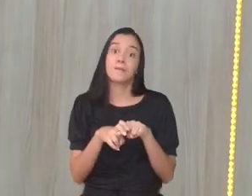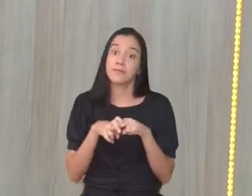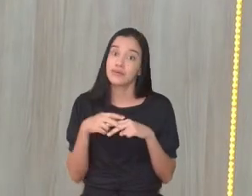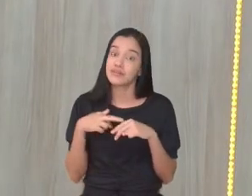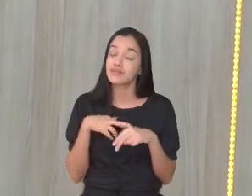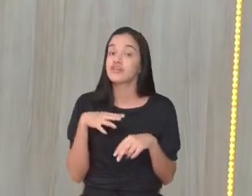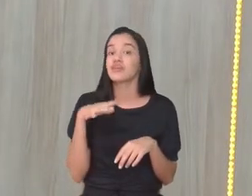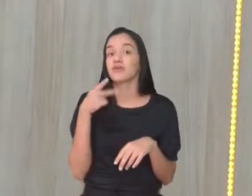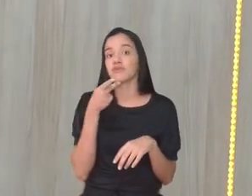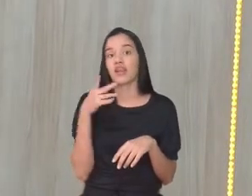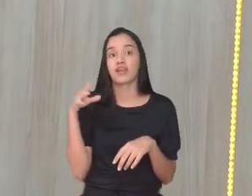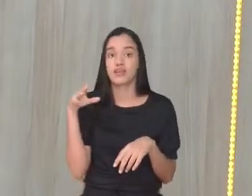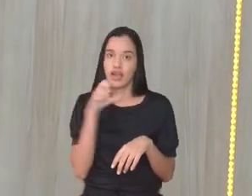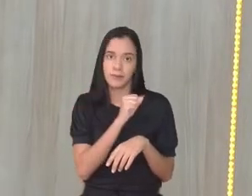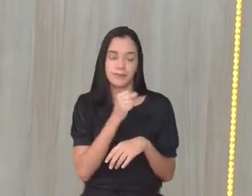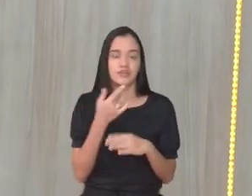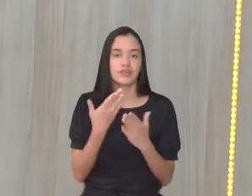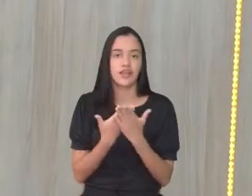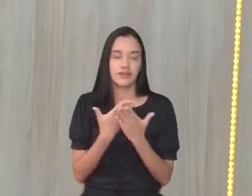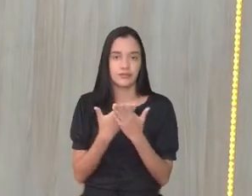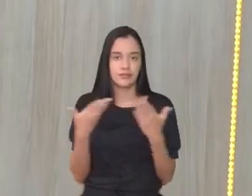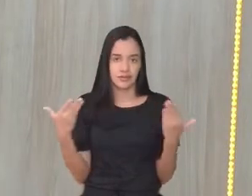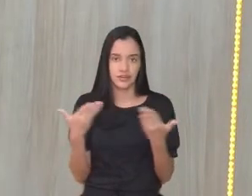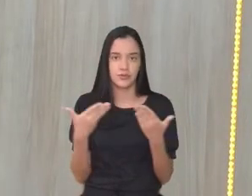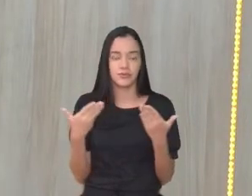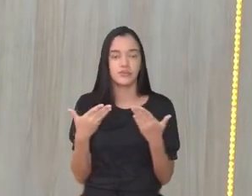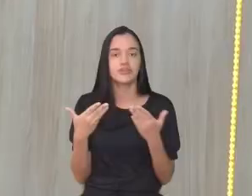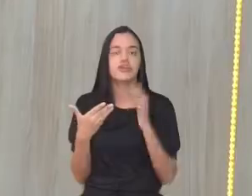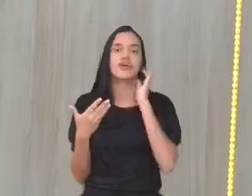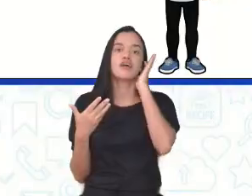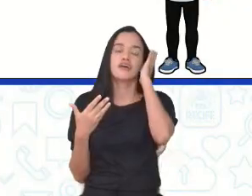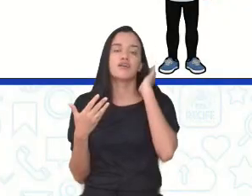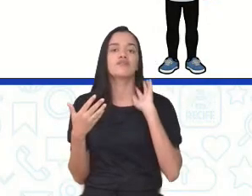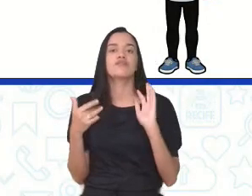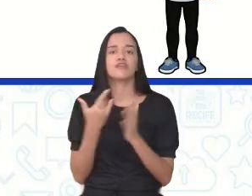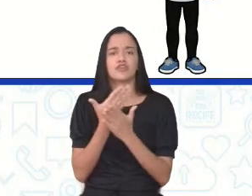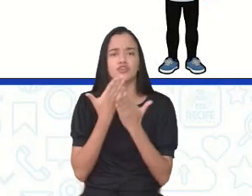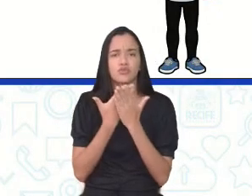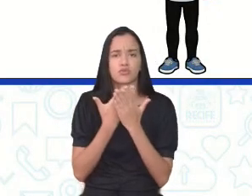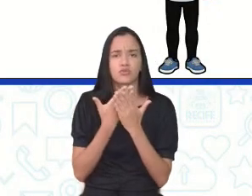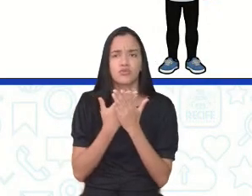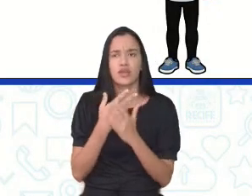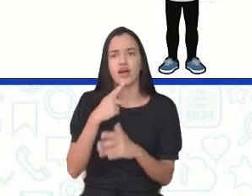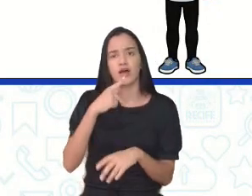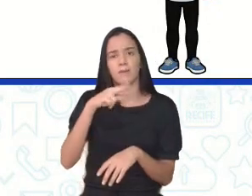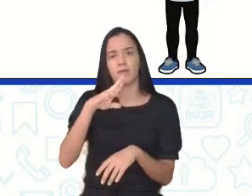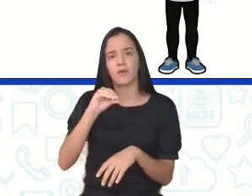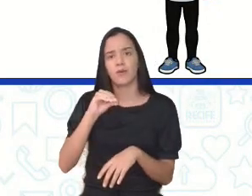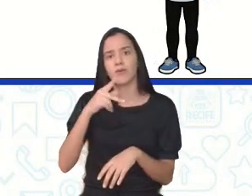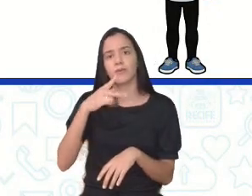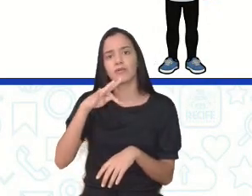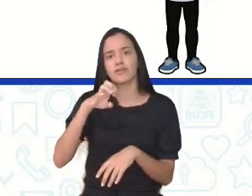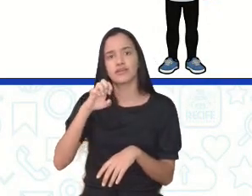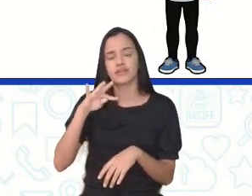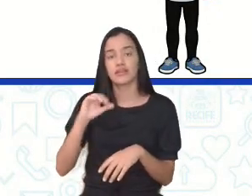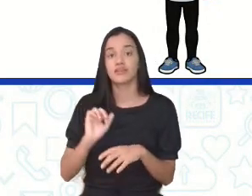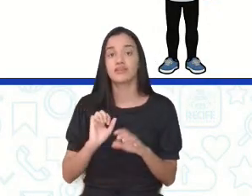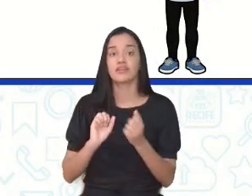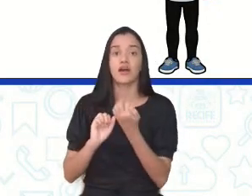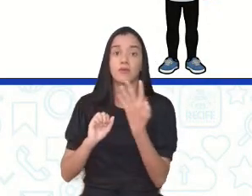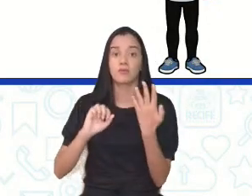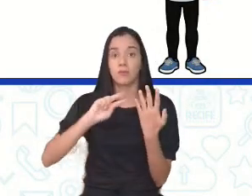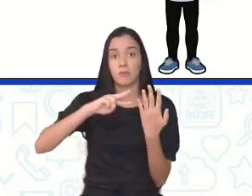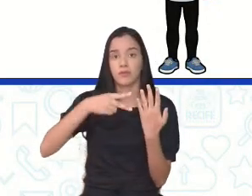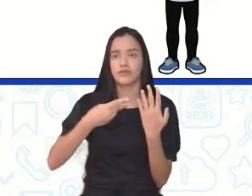certo? E na aula de hoje, a gente vai estudar aí as propriedades da potência, certo?